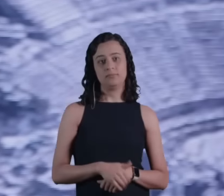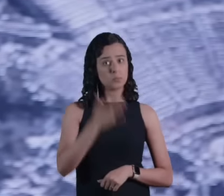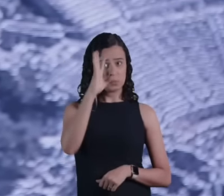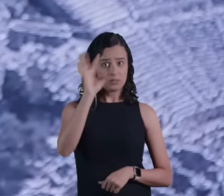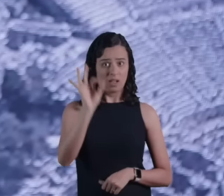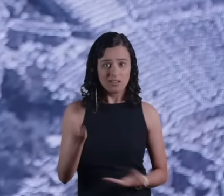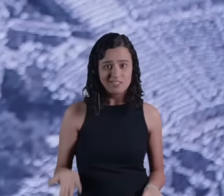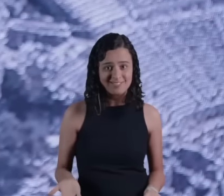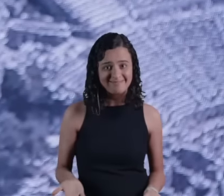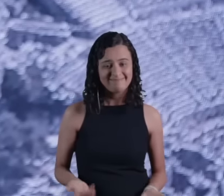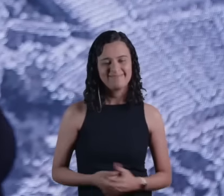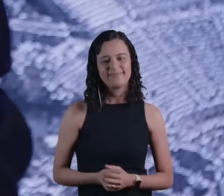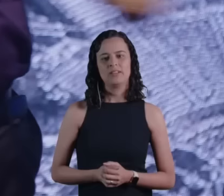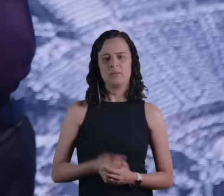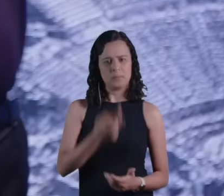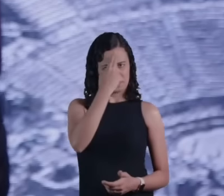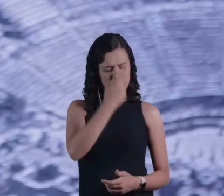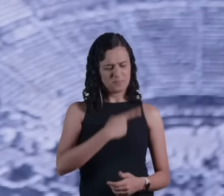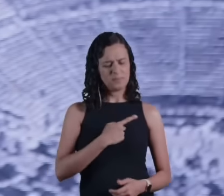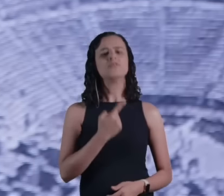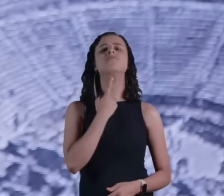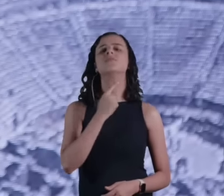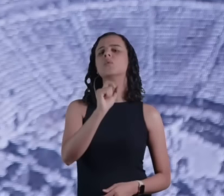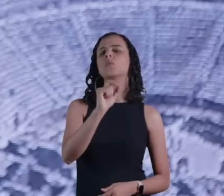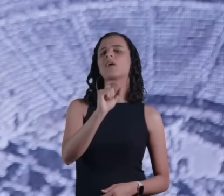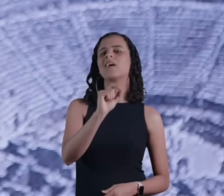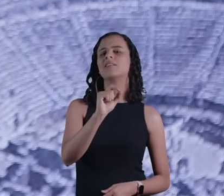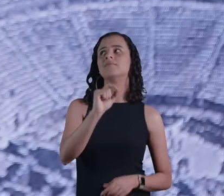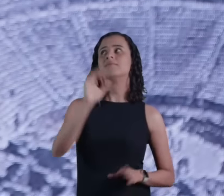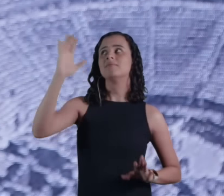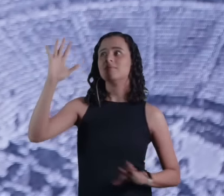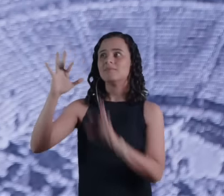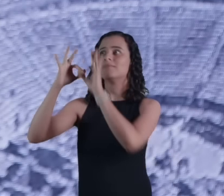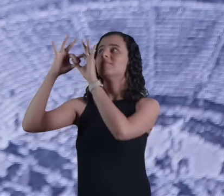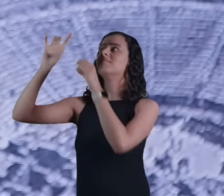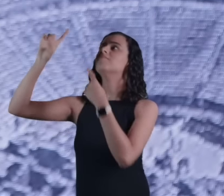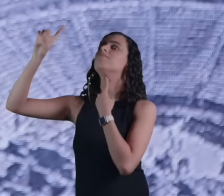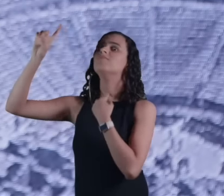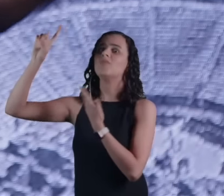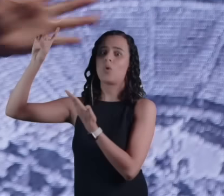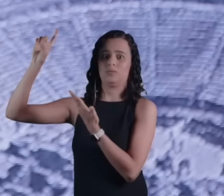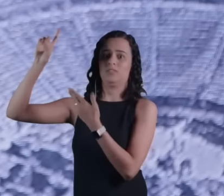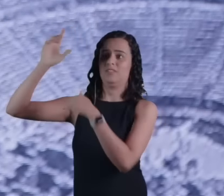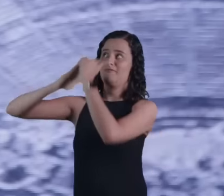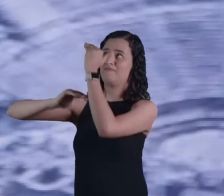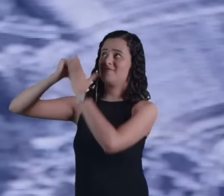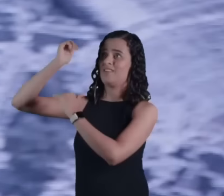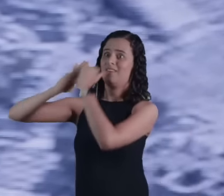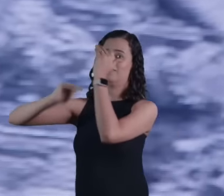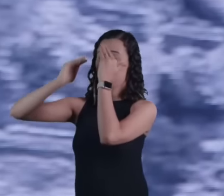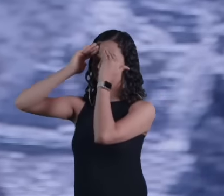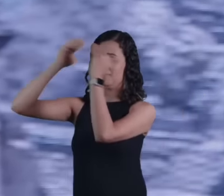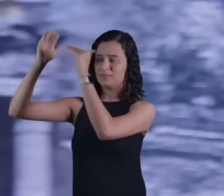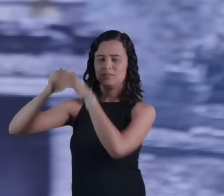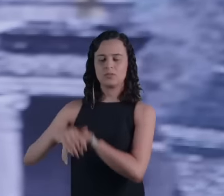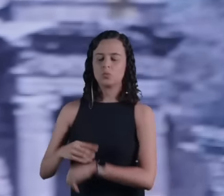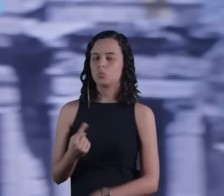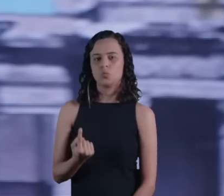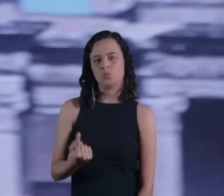que a tua vontade deve ser fazer a vontade de Deus, Essa é a única maneira de